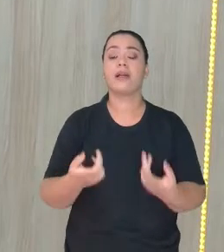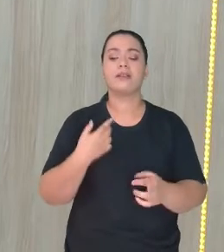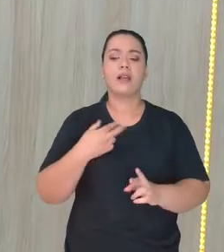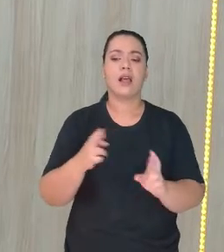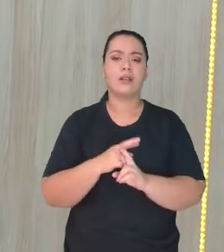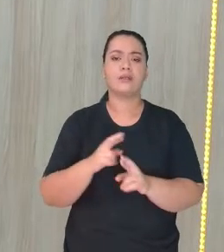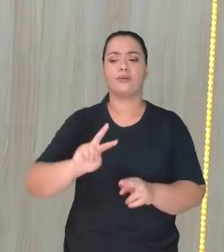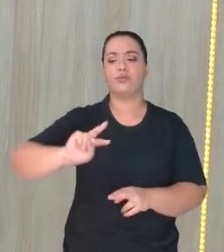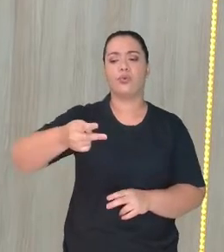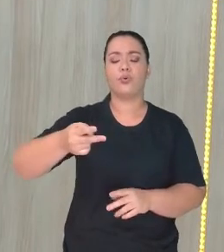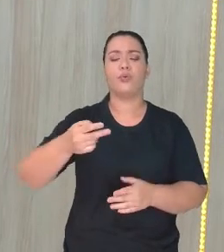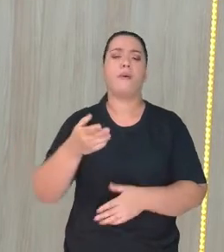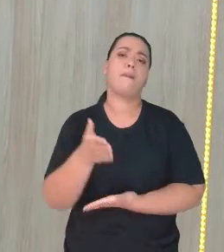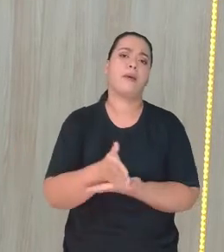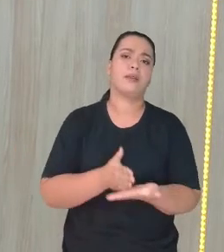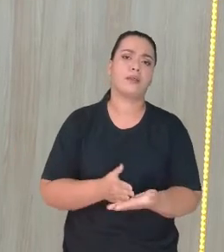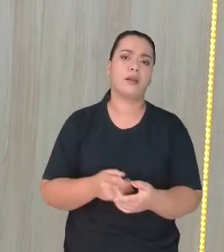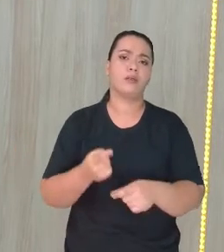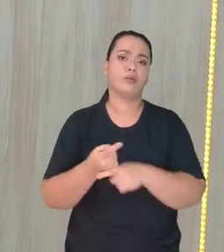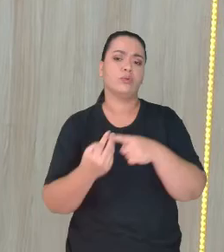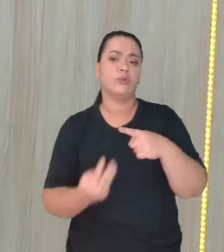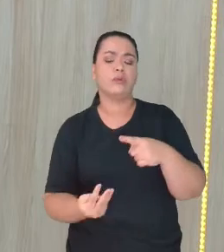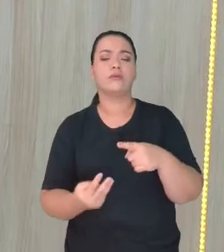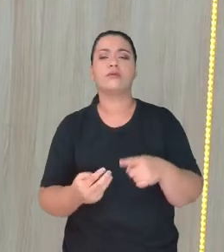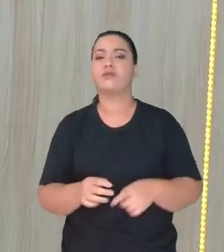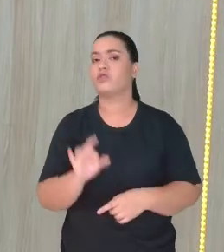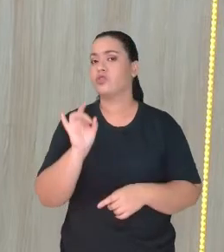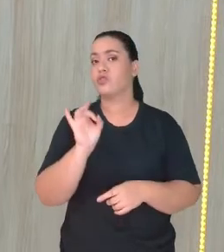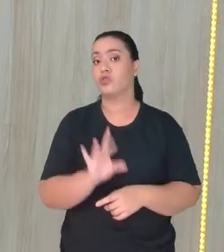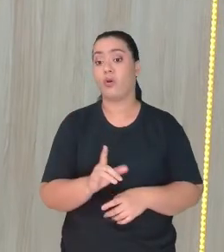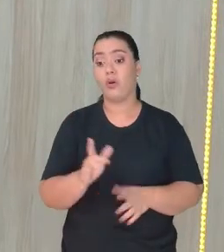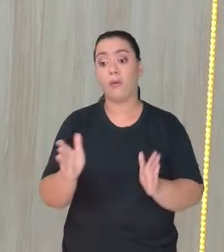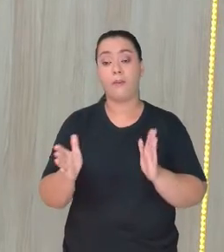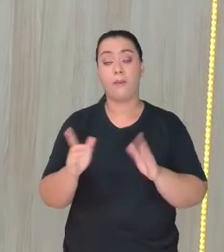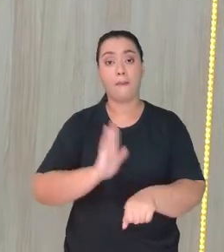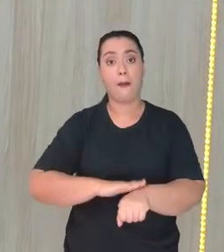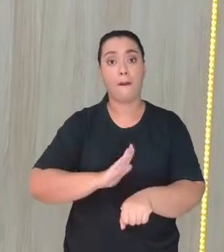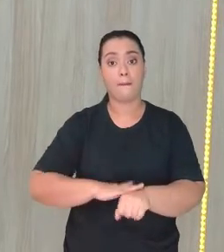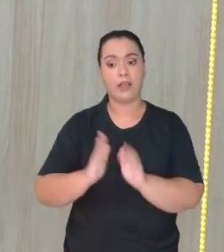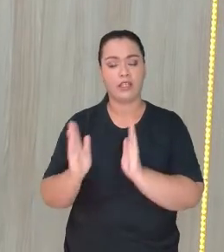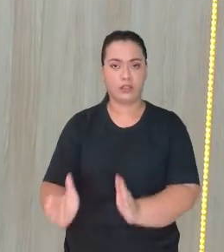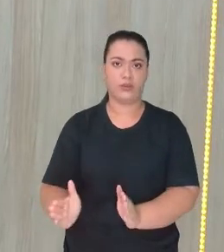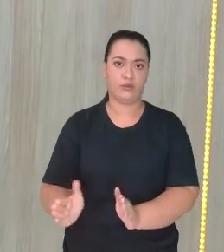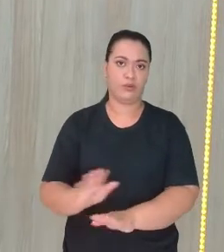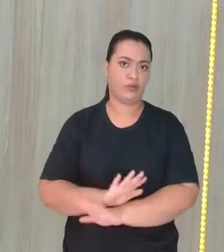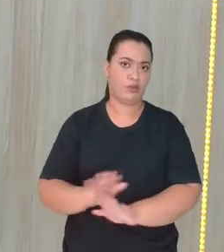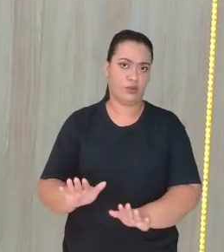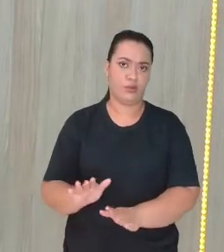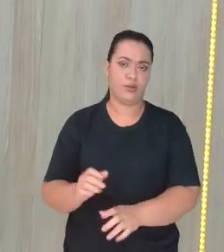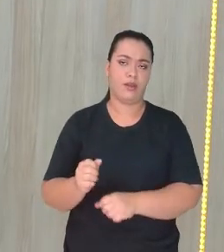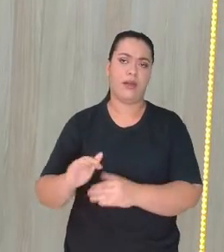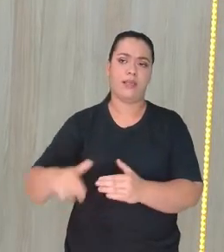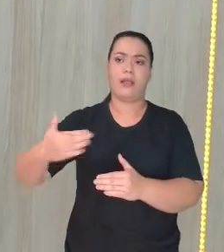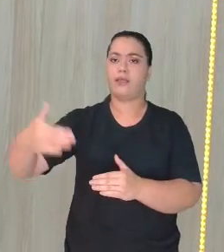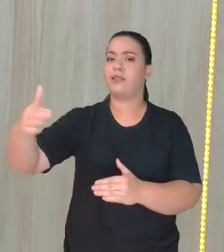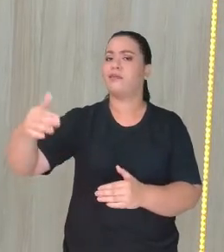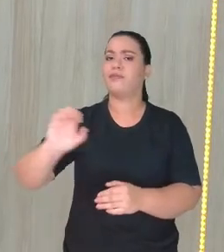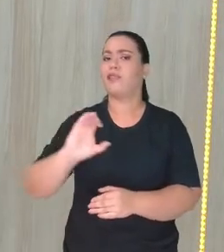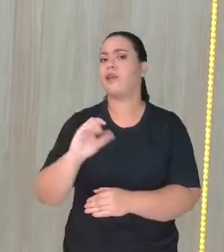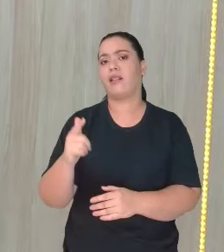dobro, da metade, da terça parte, aquilo só é válido para aquela situação. Quando vai passando os anos, claro que